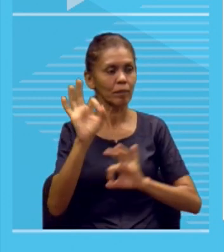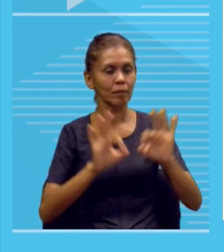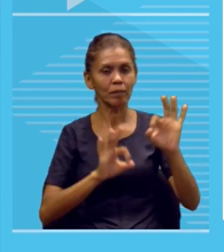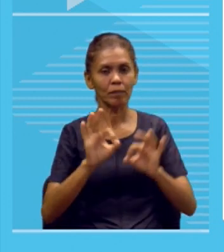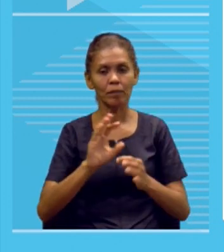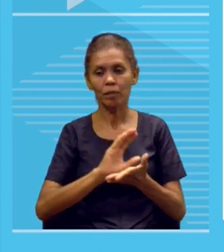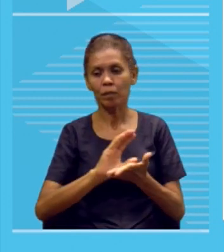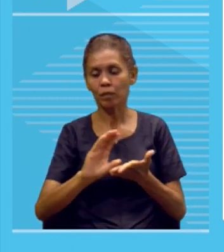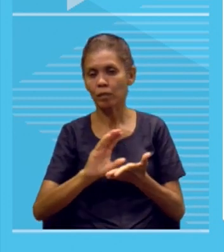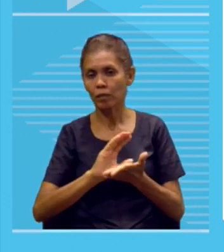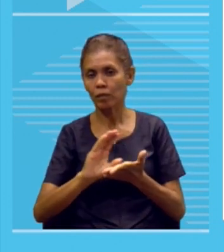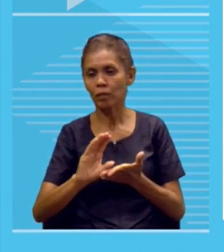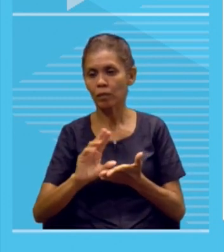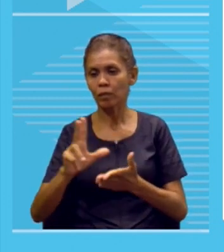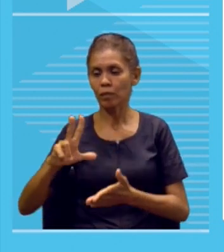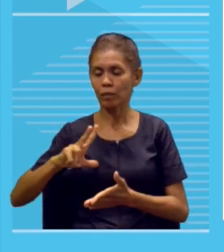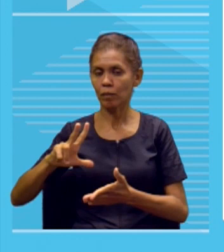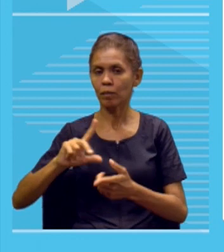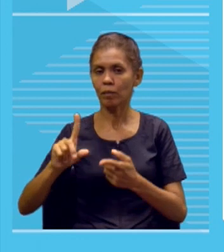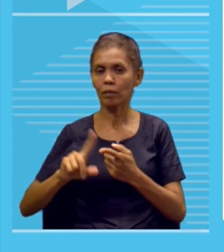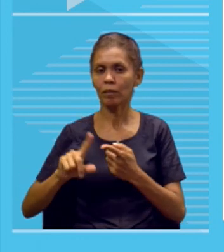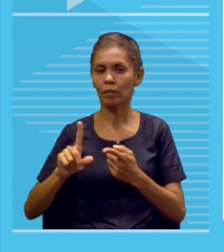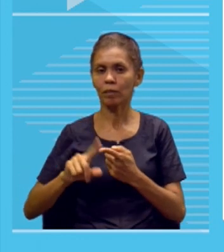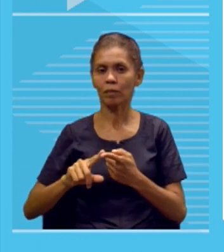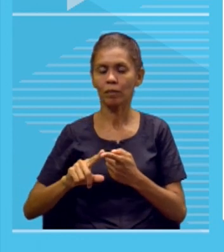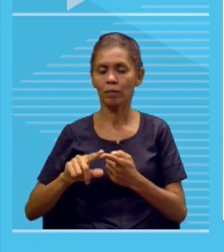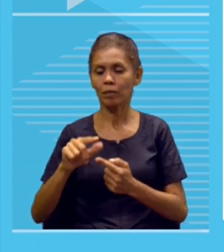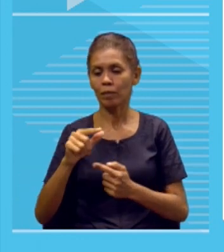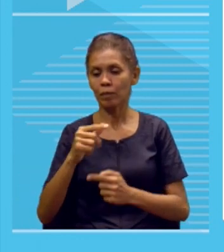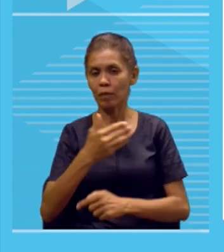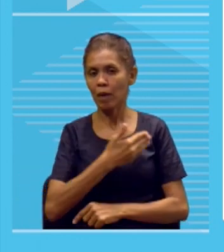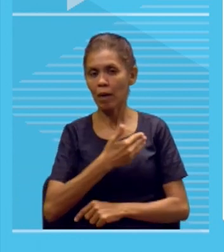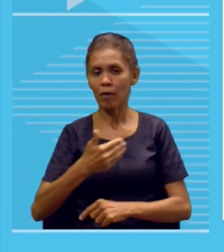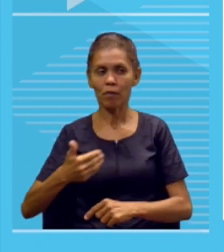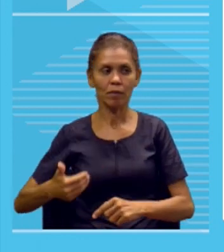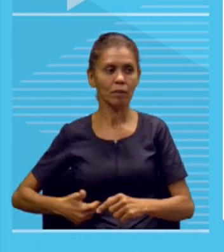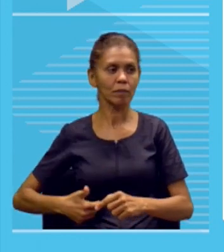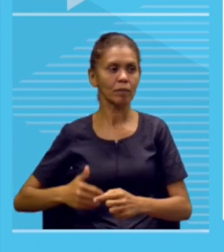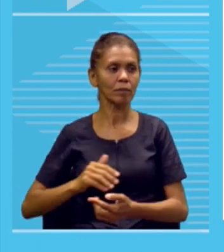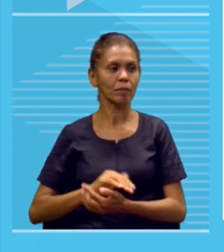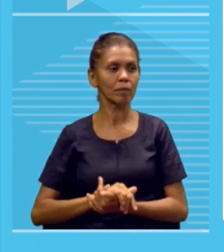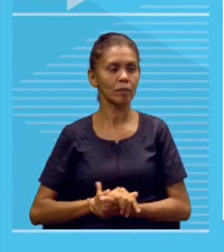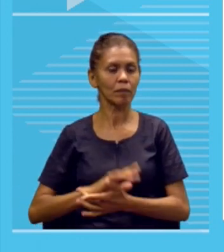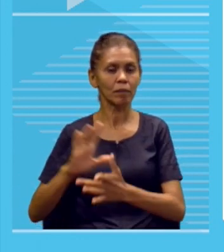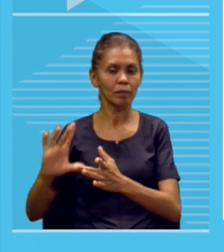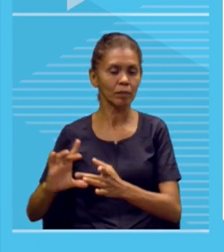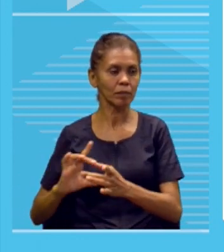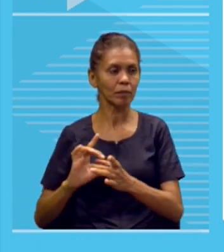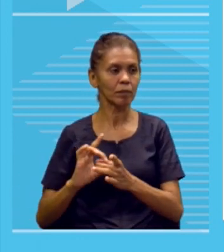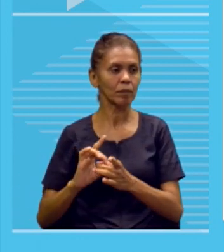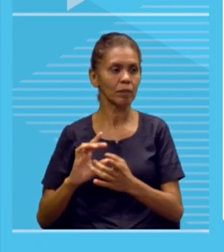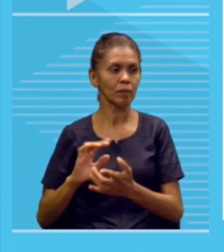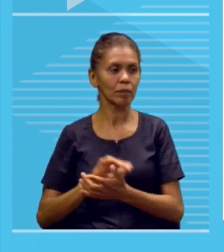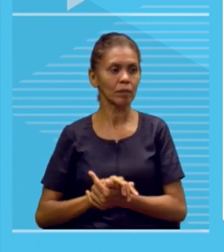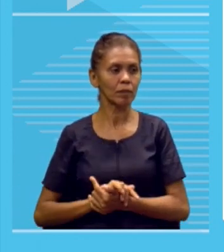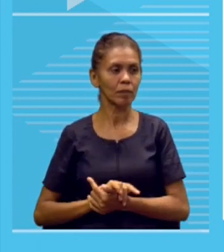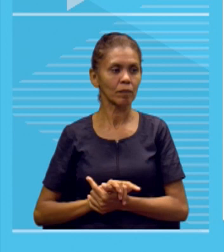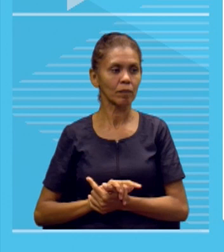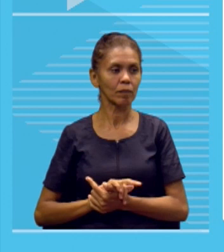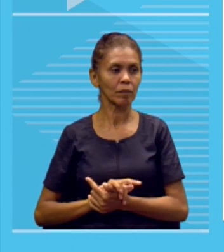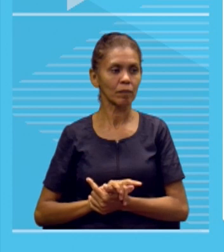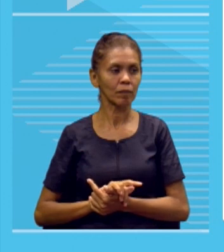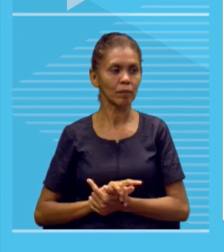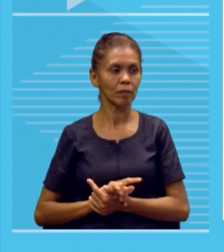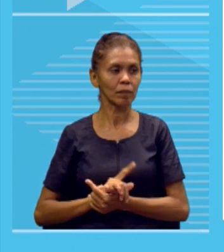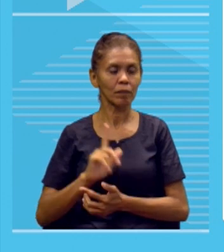investimentos públicos e privados, a gente tem uma elitização do local, as pessoas acabam tendo